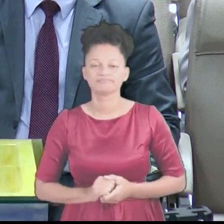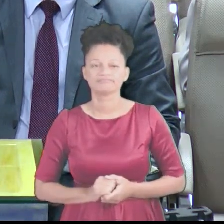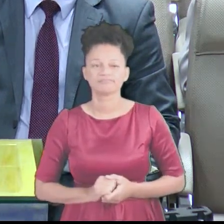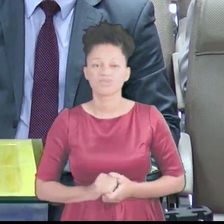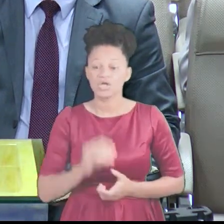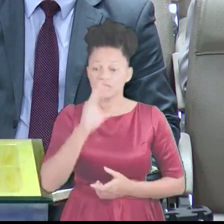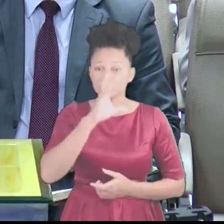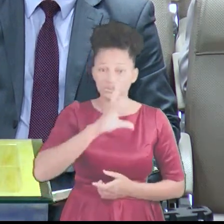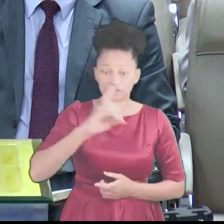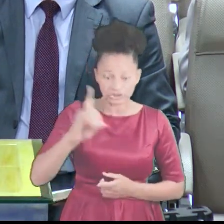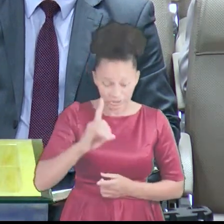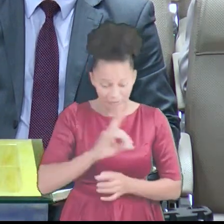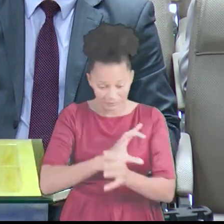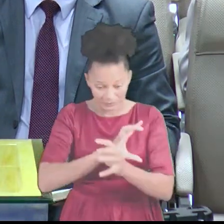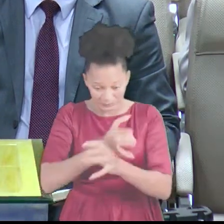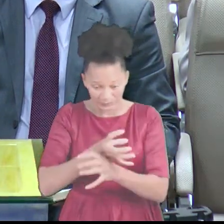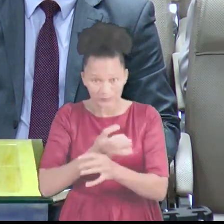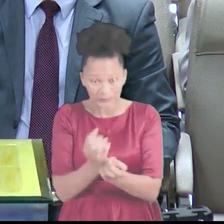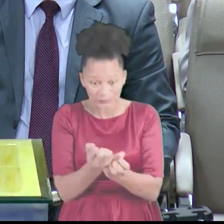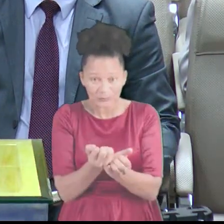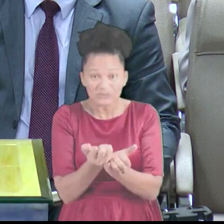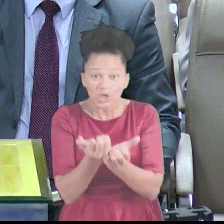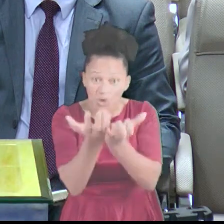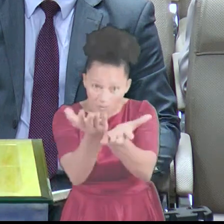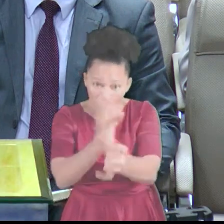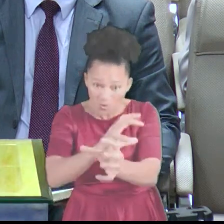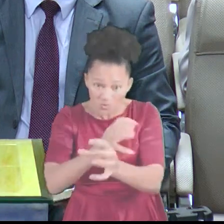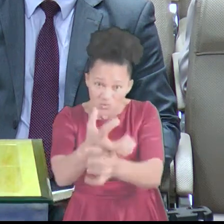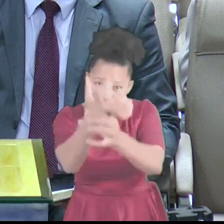Deus colocou este osso seco na tua mão.